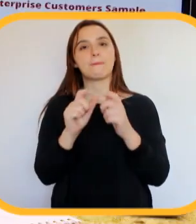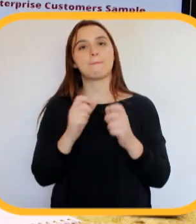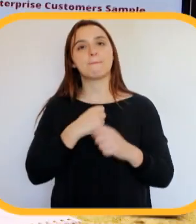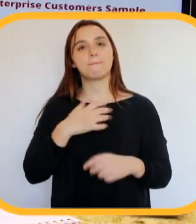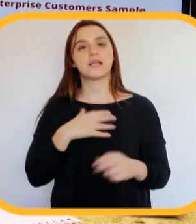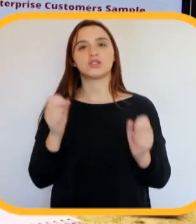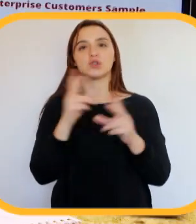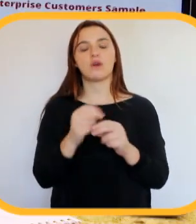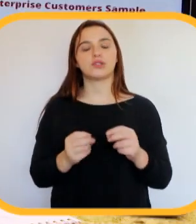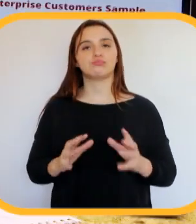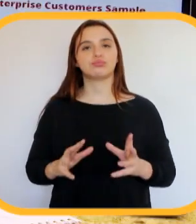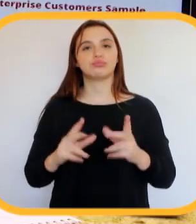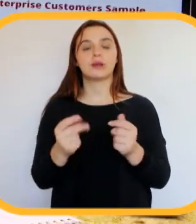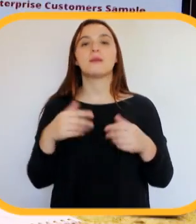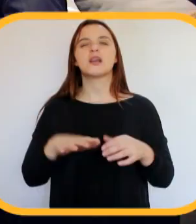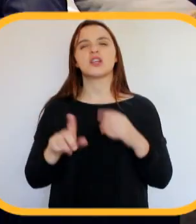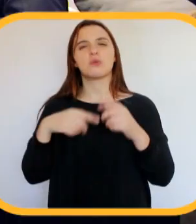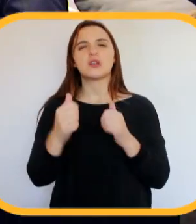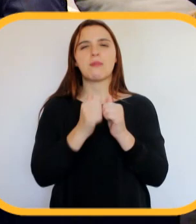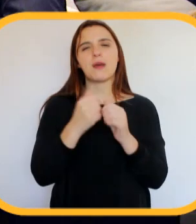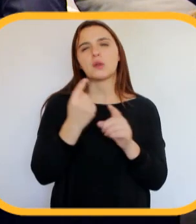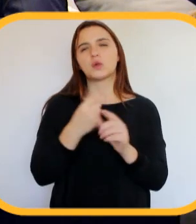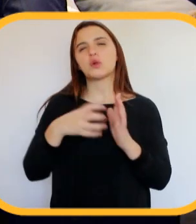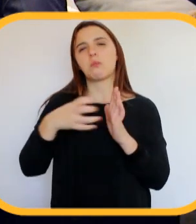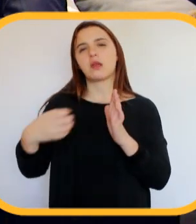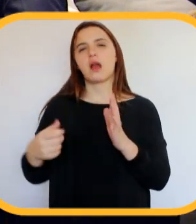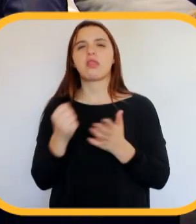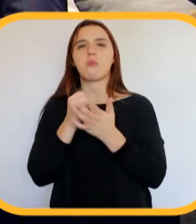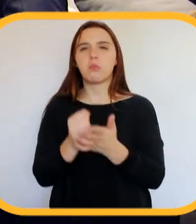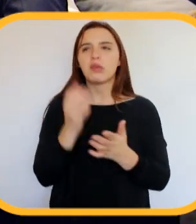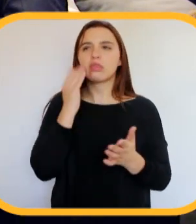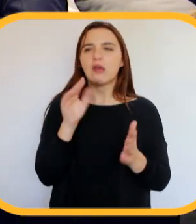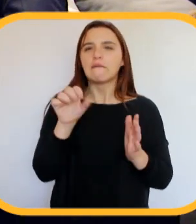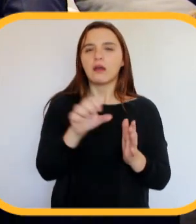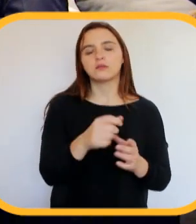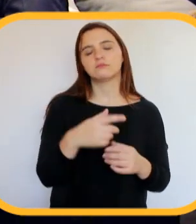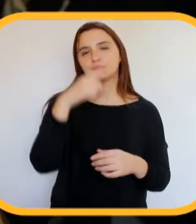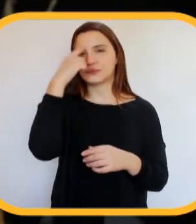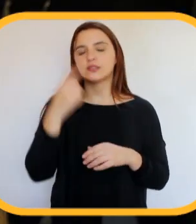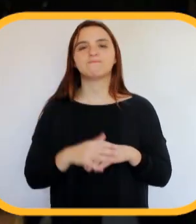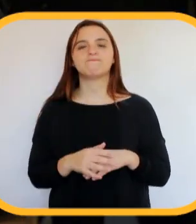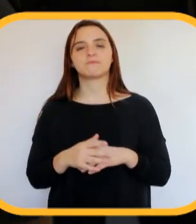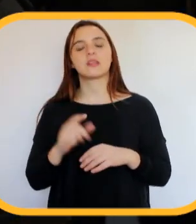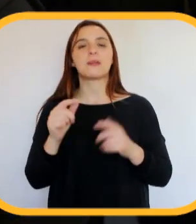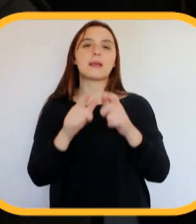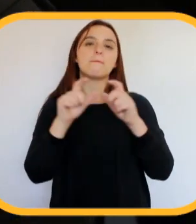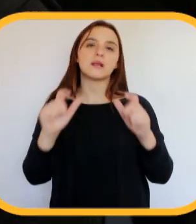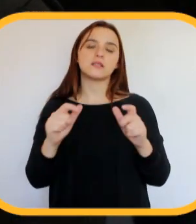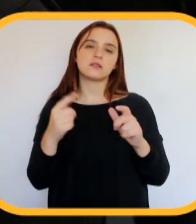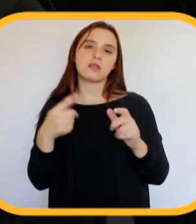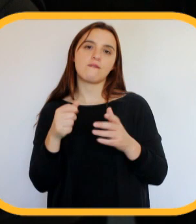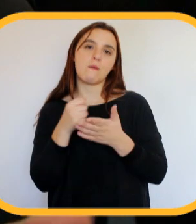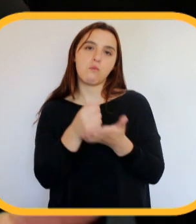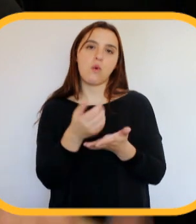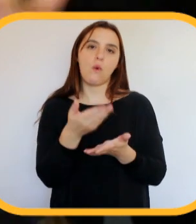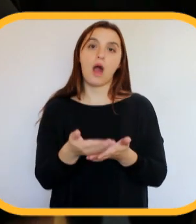novas empresas. No entanto, a burocracia no acesso aos apoios torna-se num entrave difícil de ultrapassar. As empresas portuguesas também têm que ser um bocadinho mais apoiadas pelo nosso